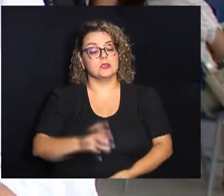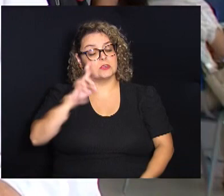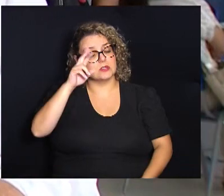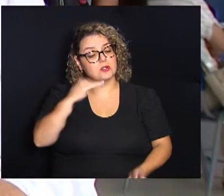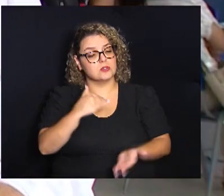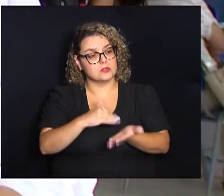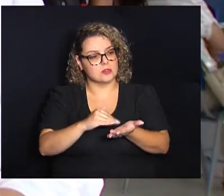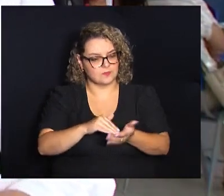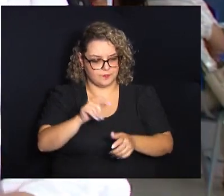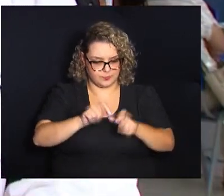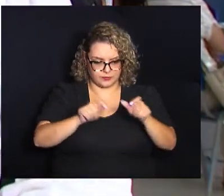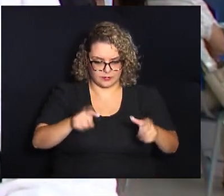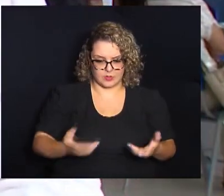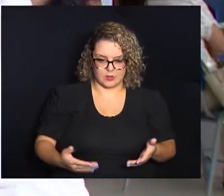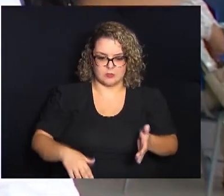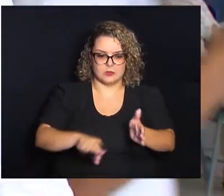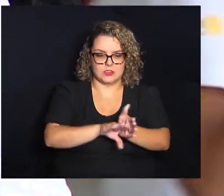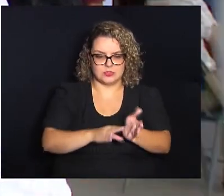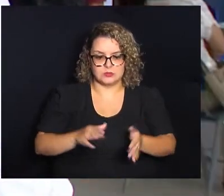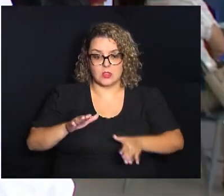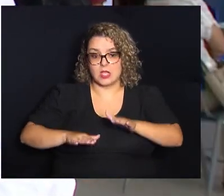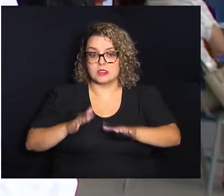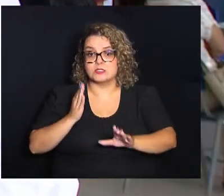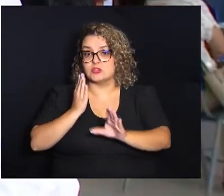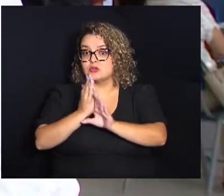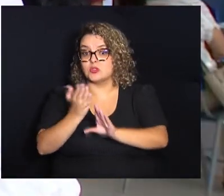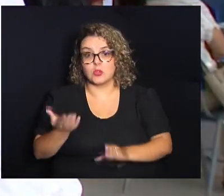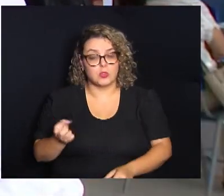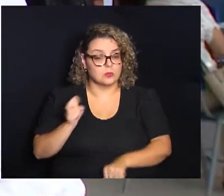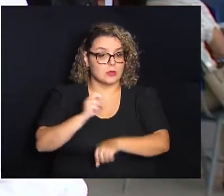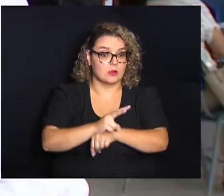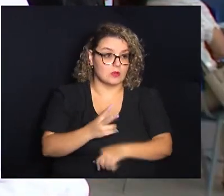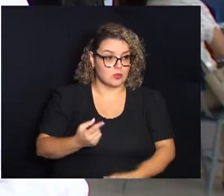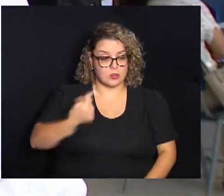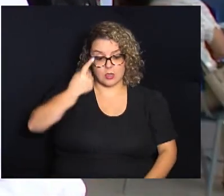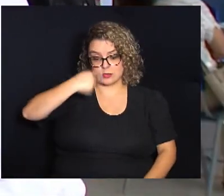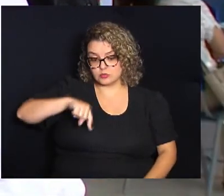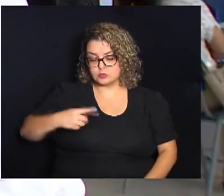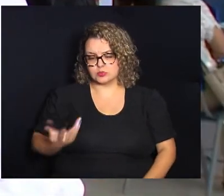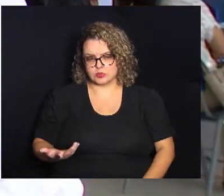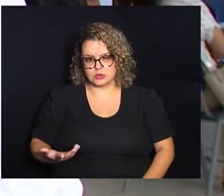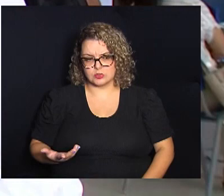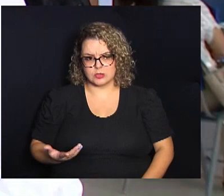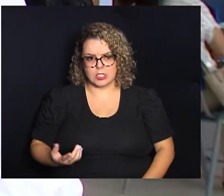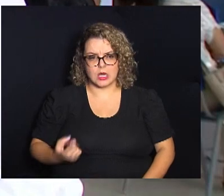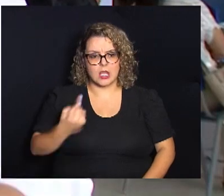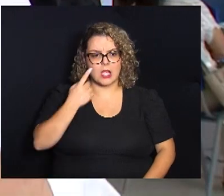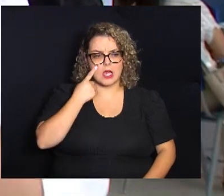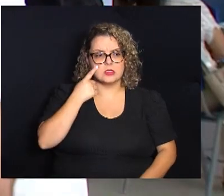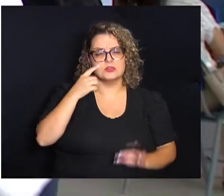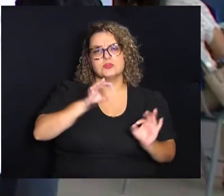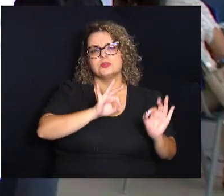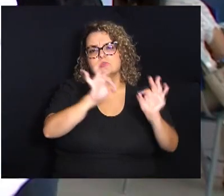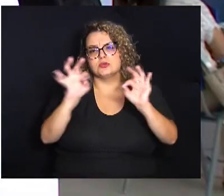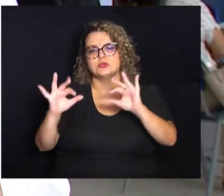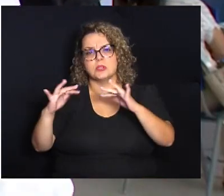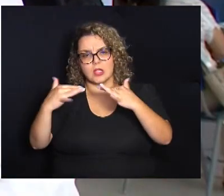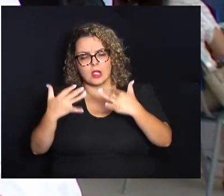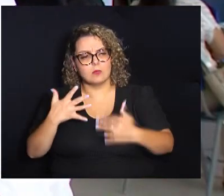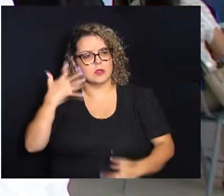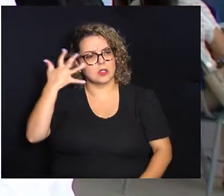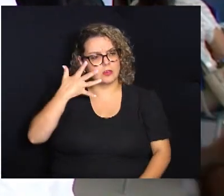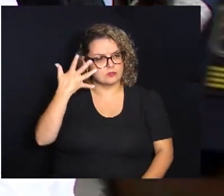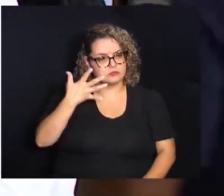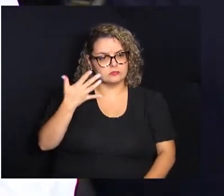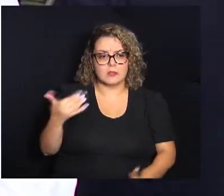as pessoas que vêm aqui e às vezes não acham uma vaga que seja do perfil, assistindo e acompanhando essas palestras, mesmo